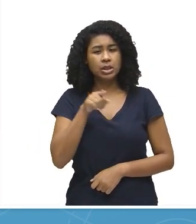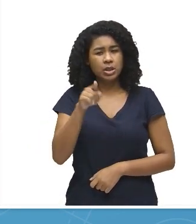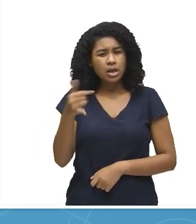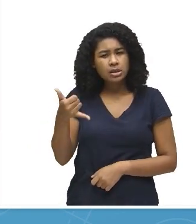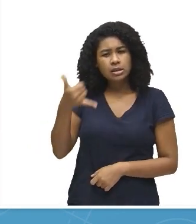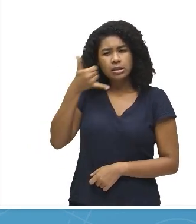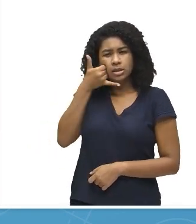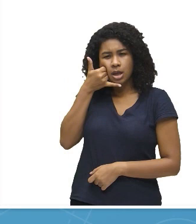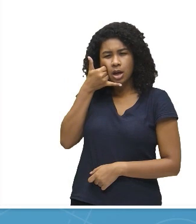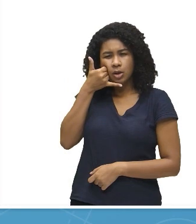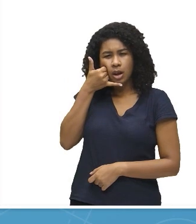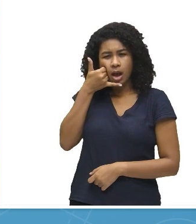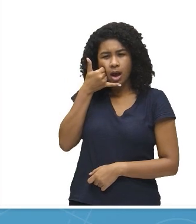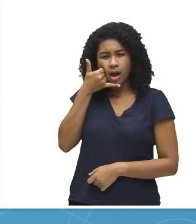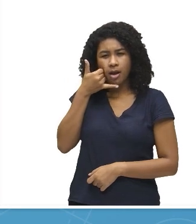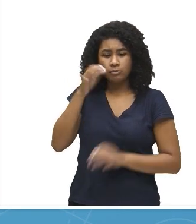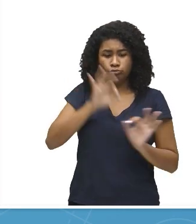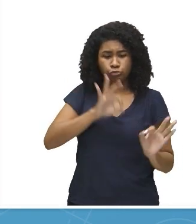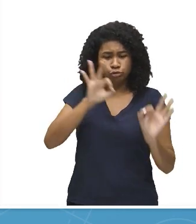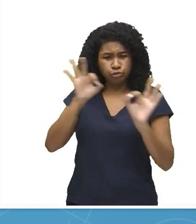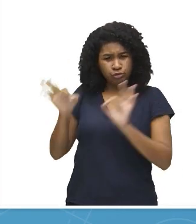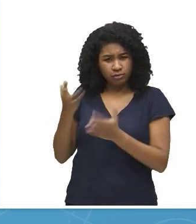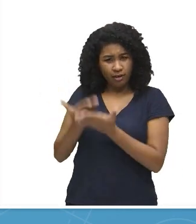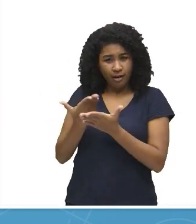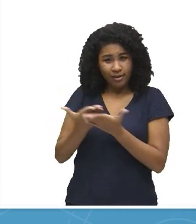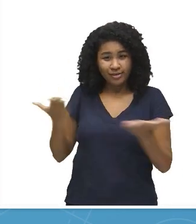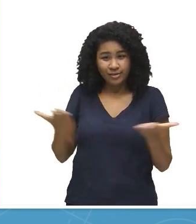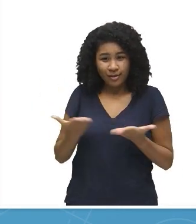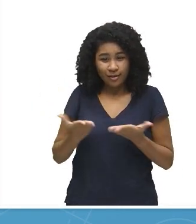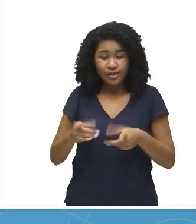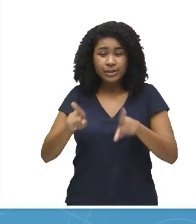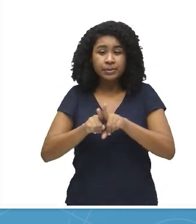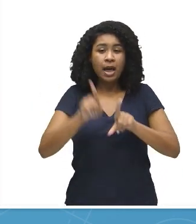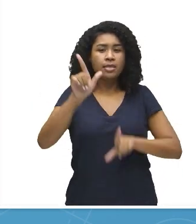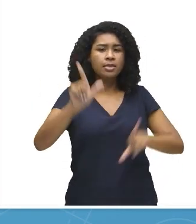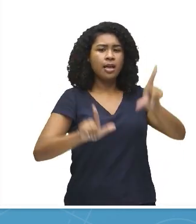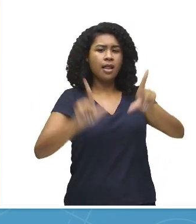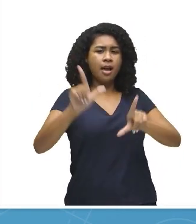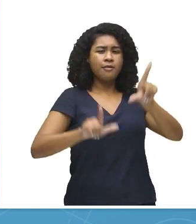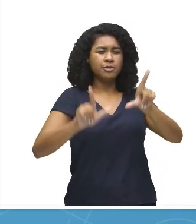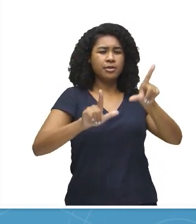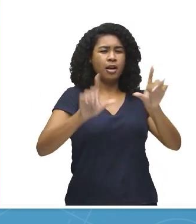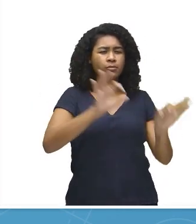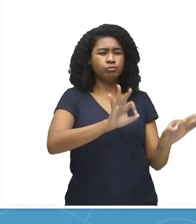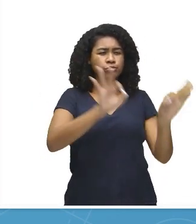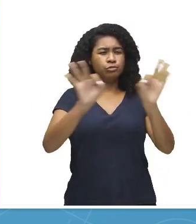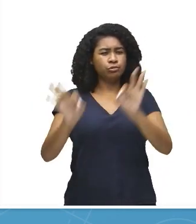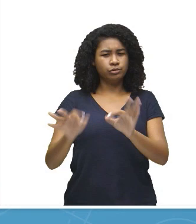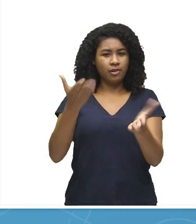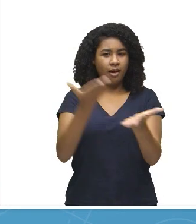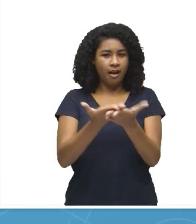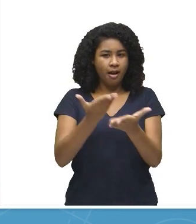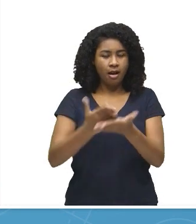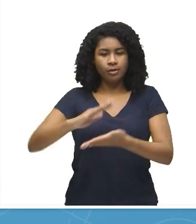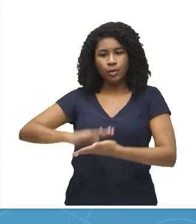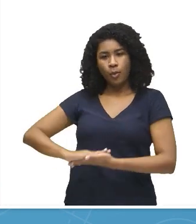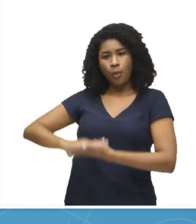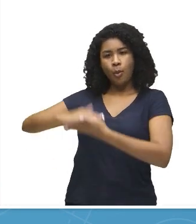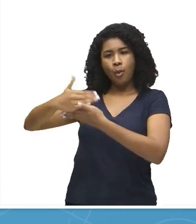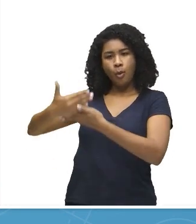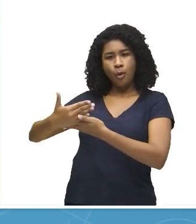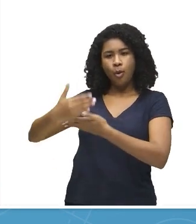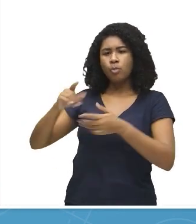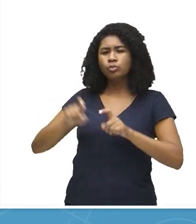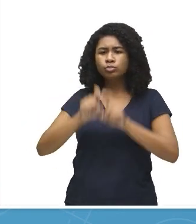está assistindo aí a aula, a televisão que você está assistindo a aula, ou o seu computador, o seu notebook, tudo